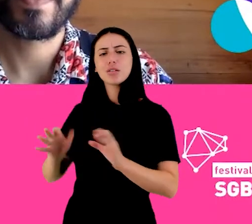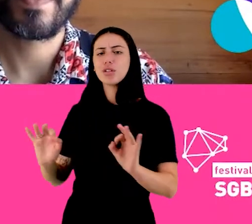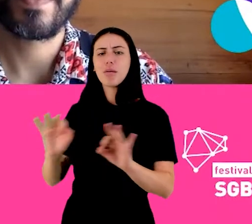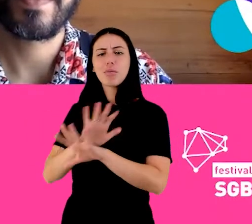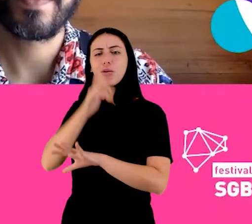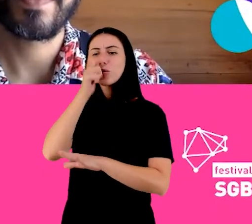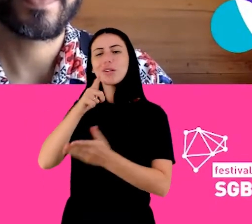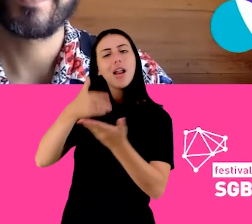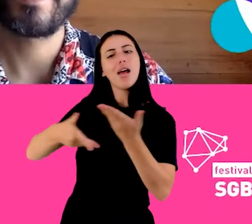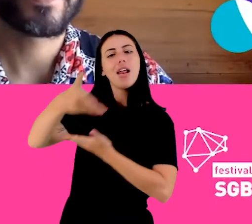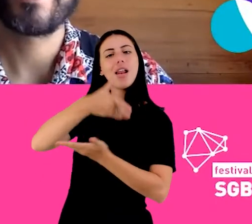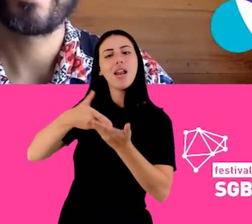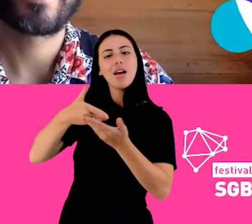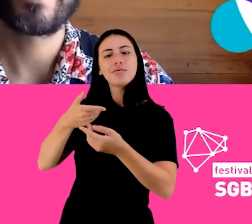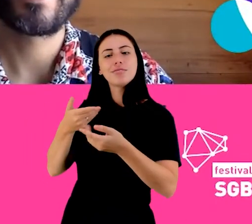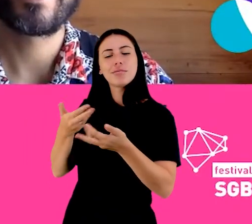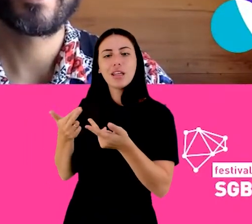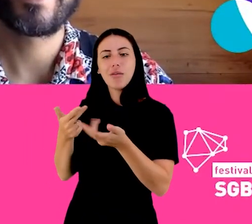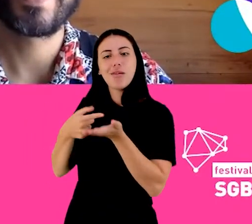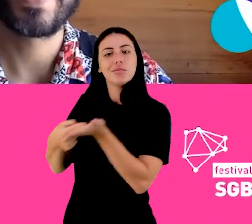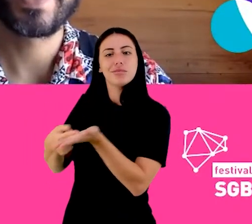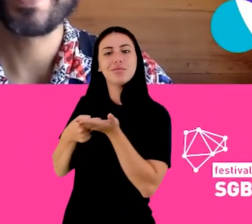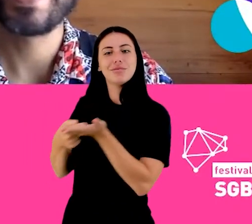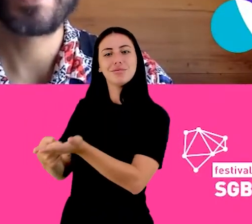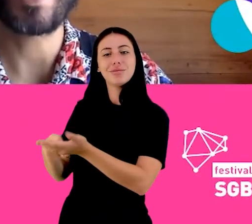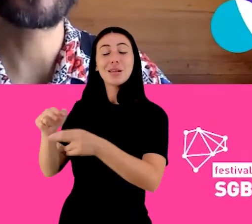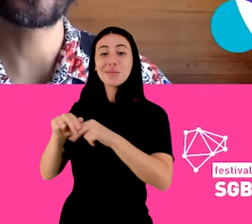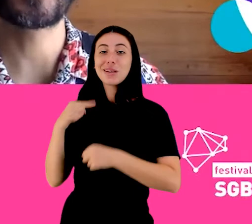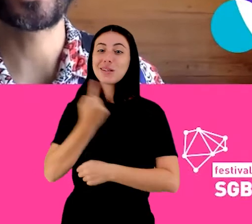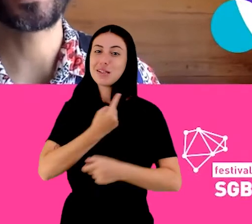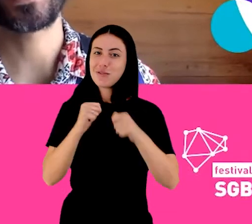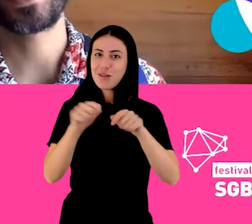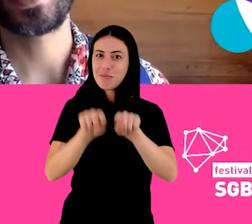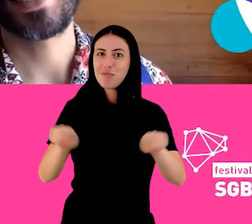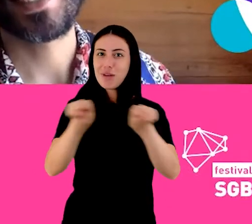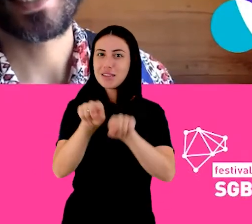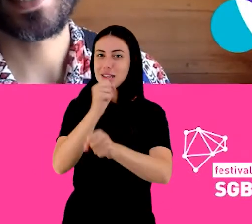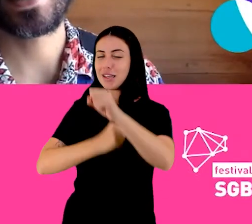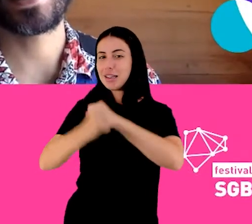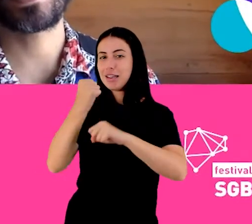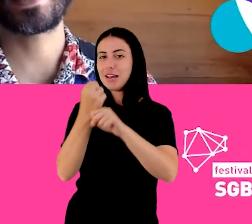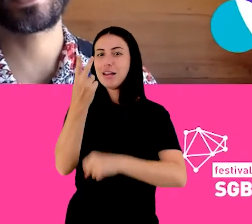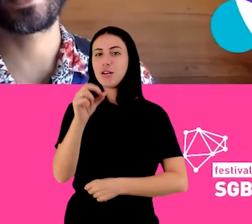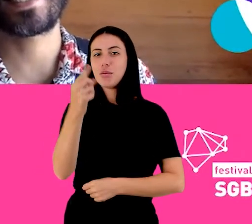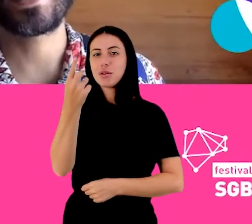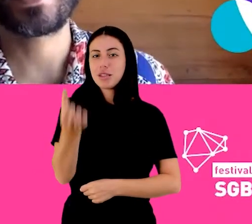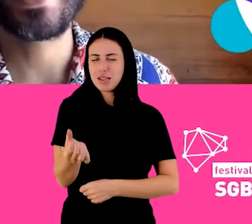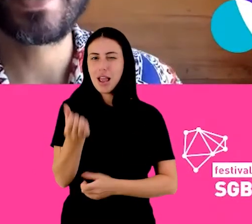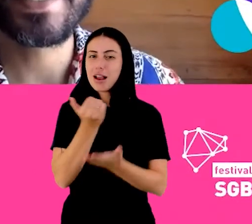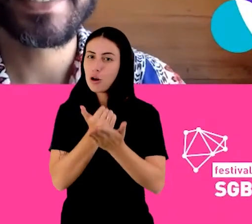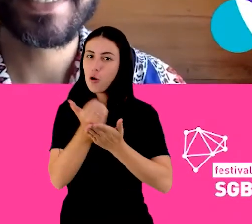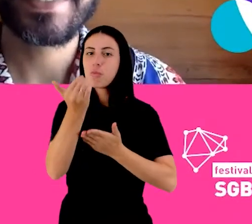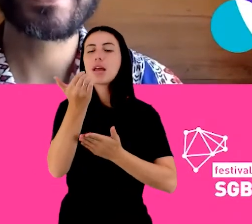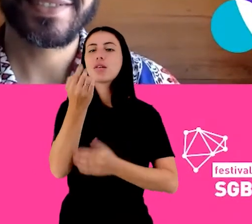assessoria de imprensa, a gente divulga nas nossas redes, e vocês precisam só liberar o filme, com cuidado e tal, e se possível, o Belisário,